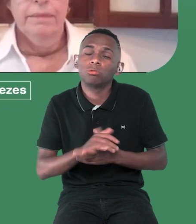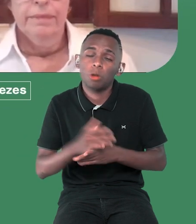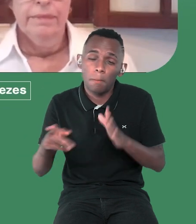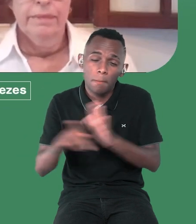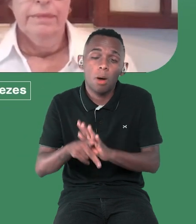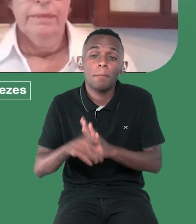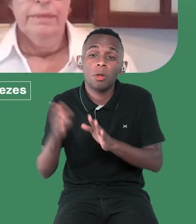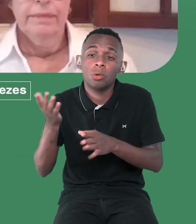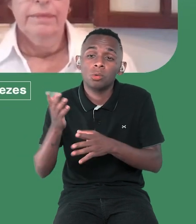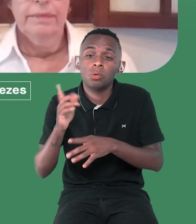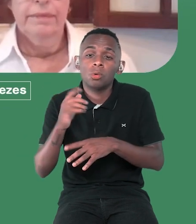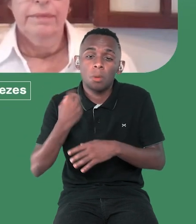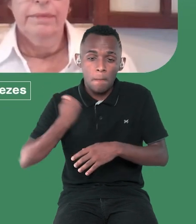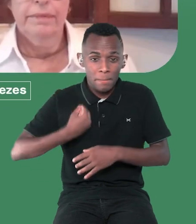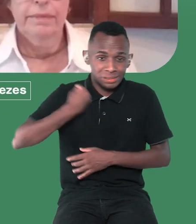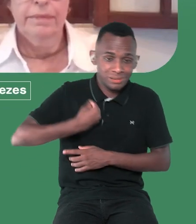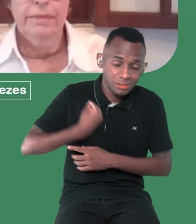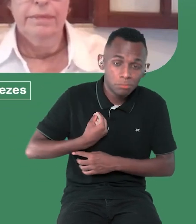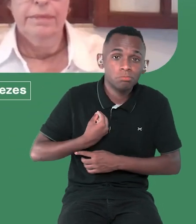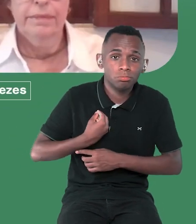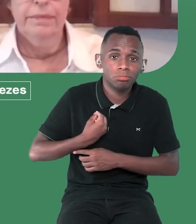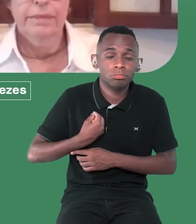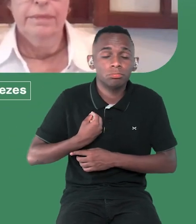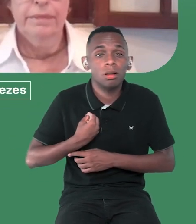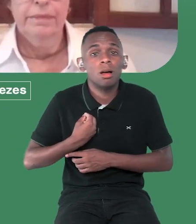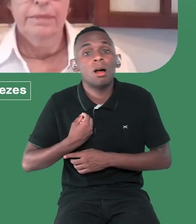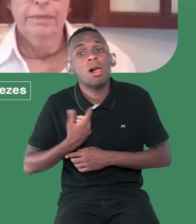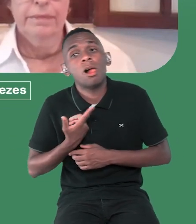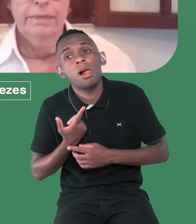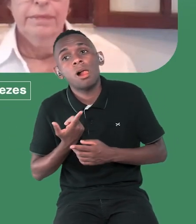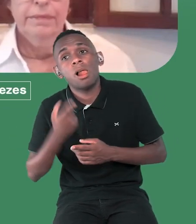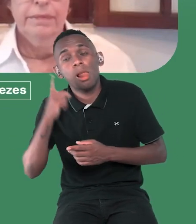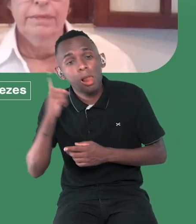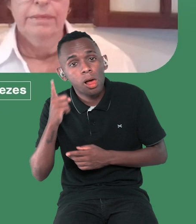compartilhar o que a gente faz.